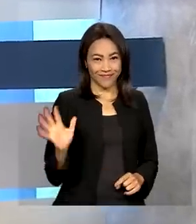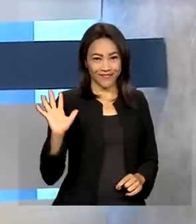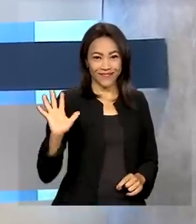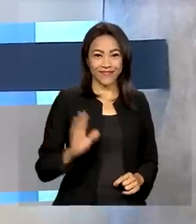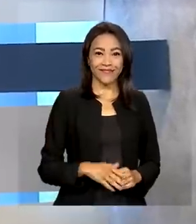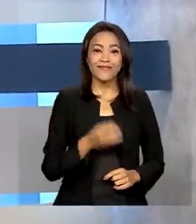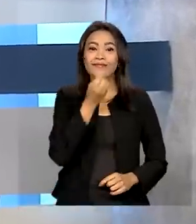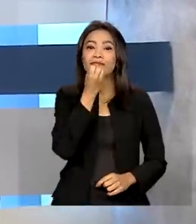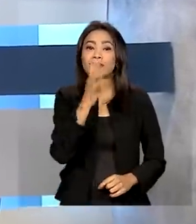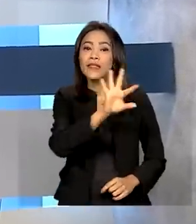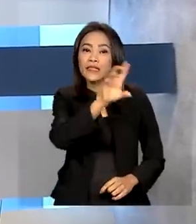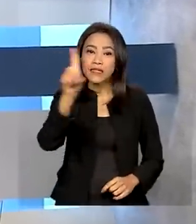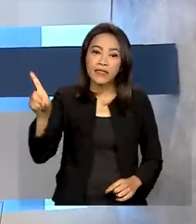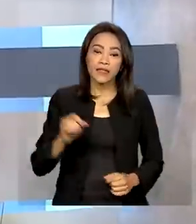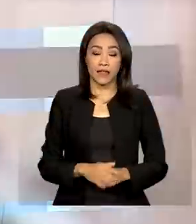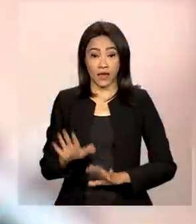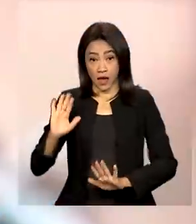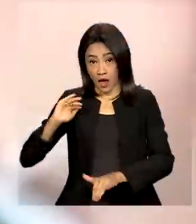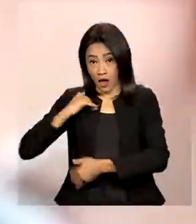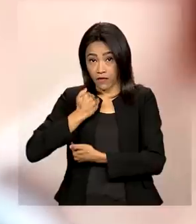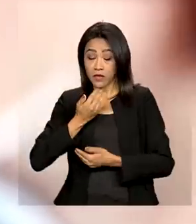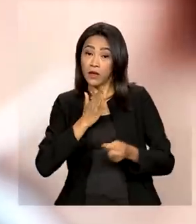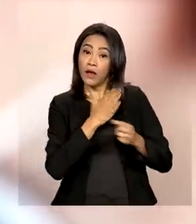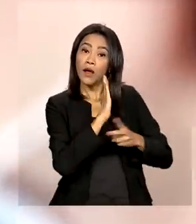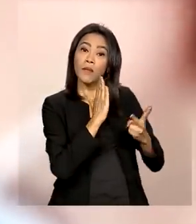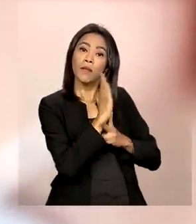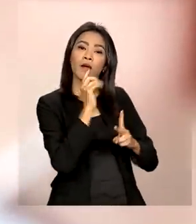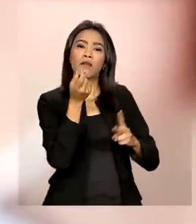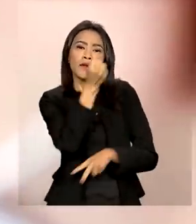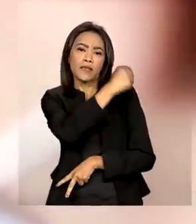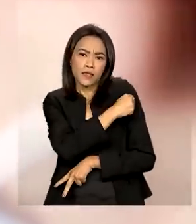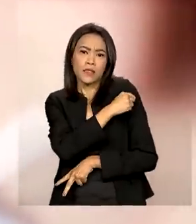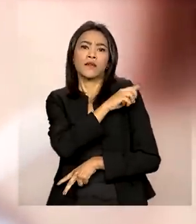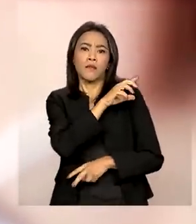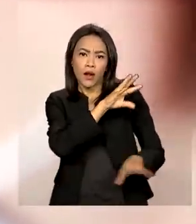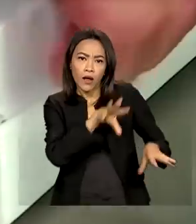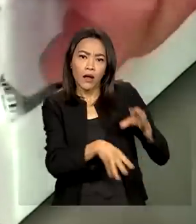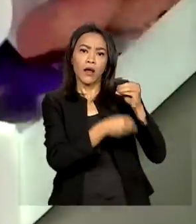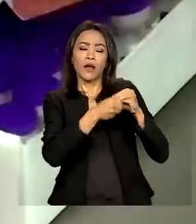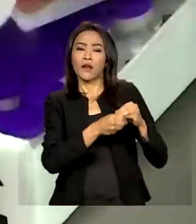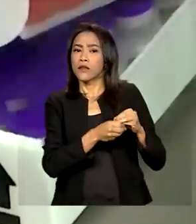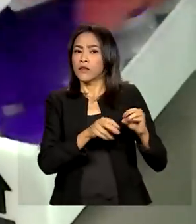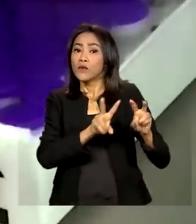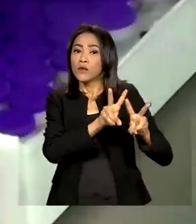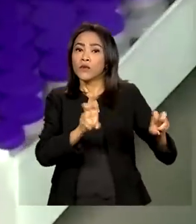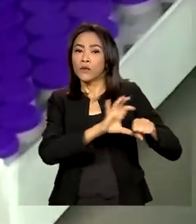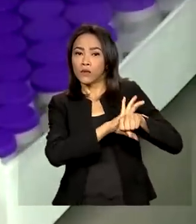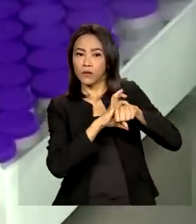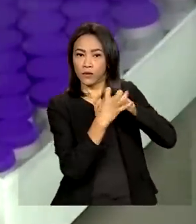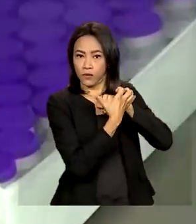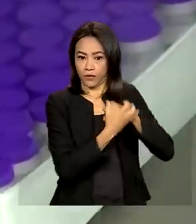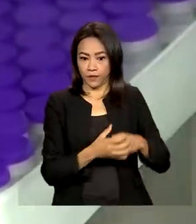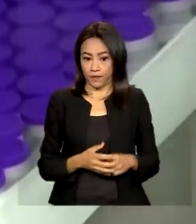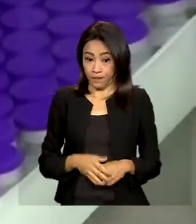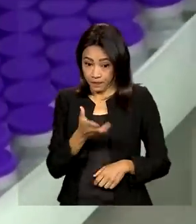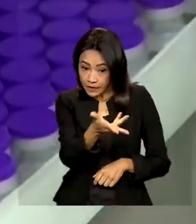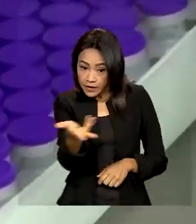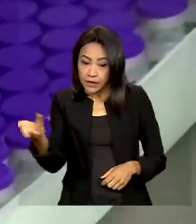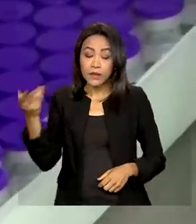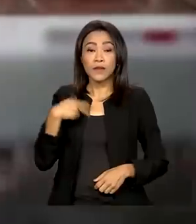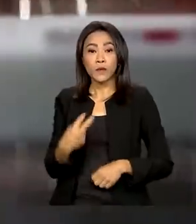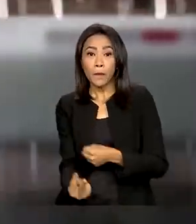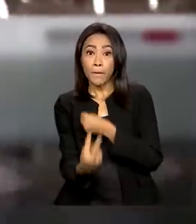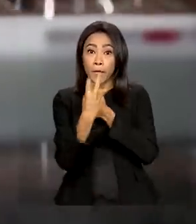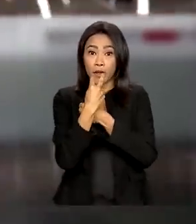Olá, bom dia. Anvisa aprova vacinas para dose de reforço contra a Covid-19. Imunizantes protegem